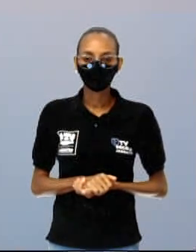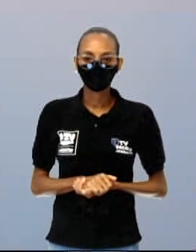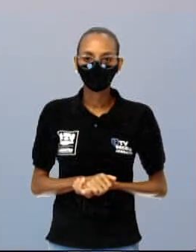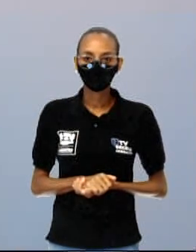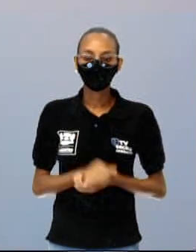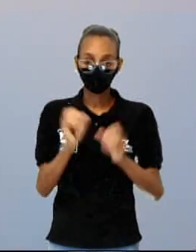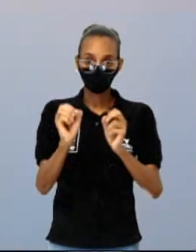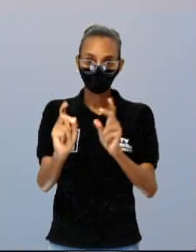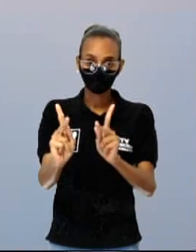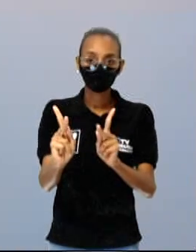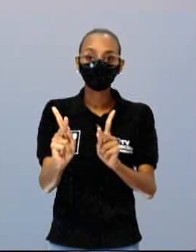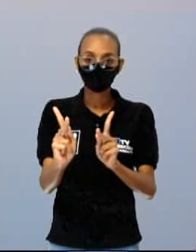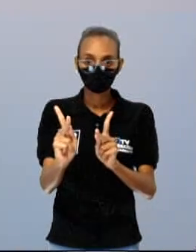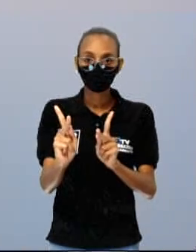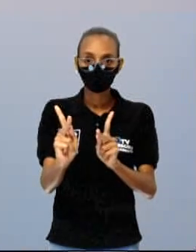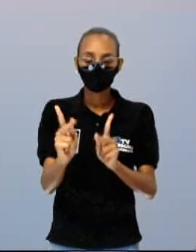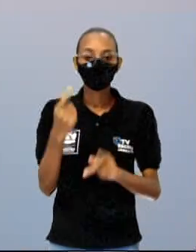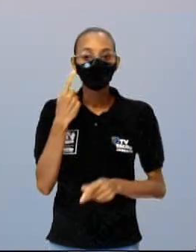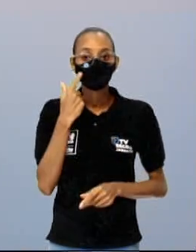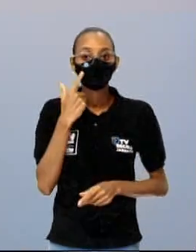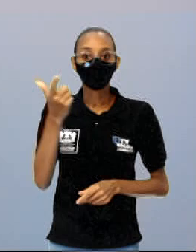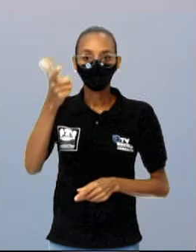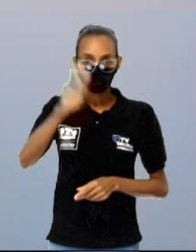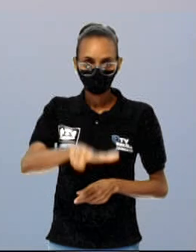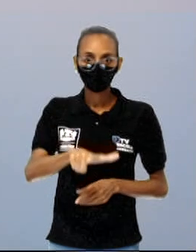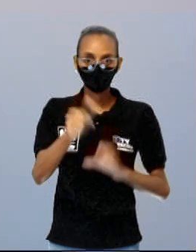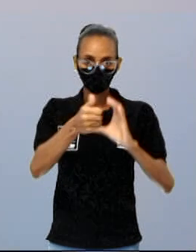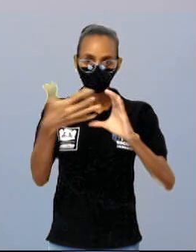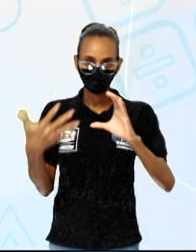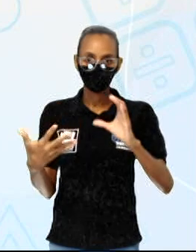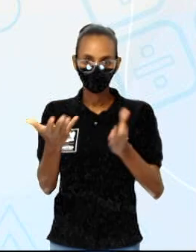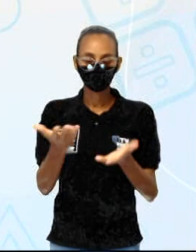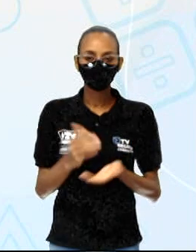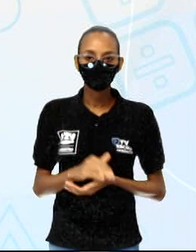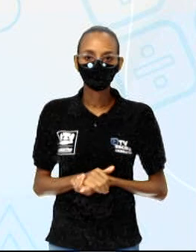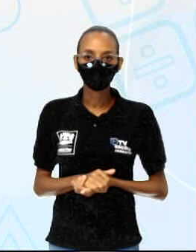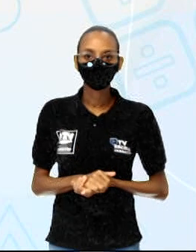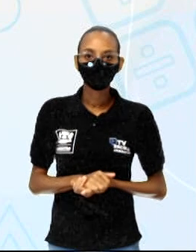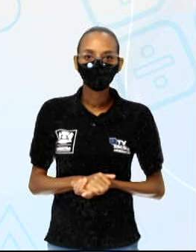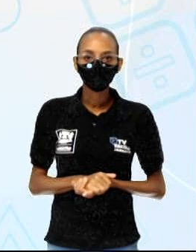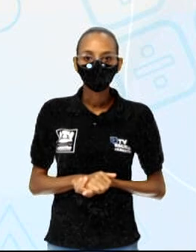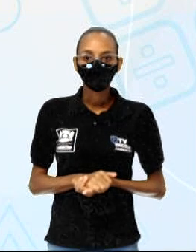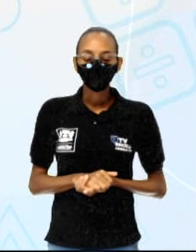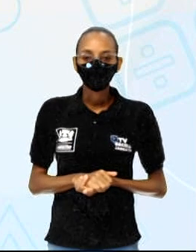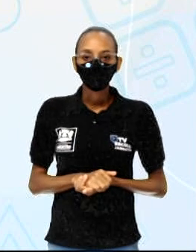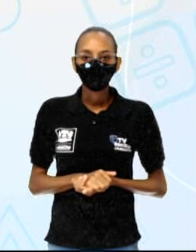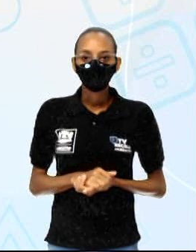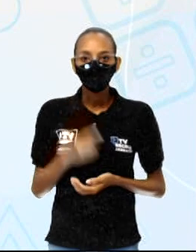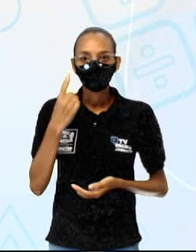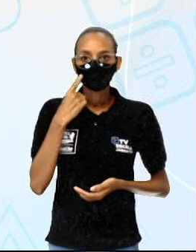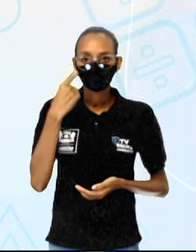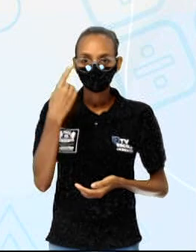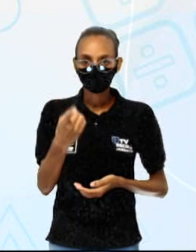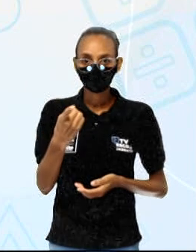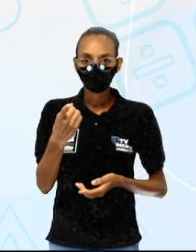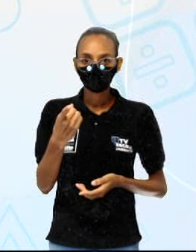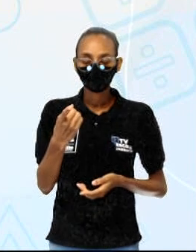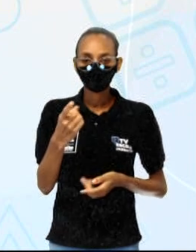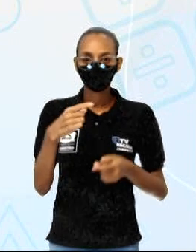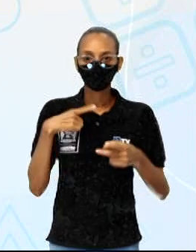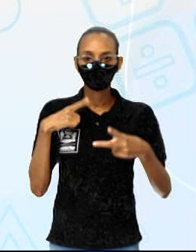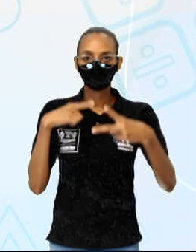si, ok? Vamos a mais um? Vamos classificar? Vem comigo. Ângulos alternos internos e